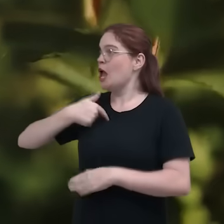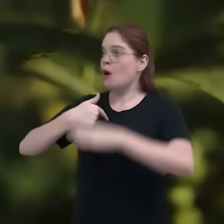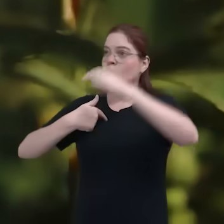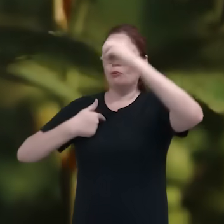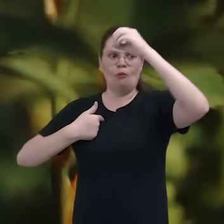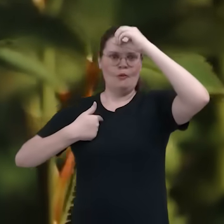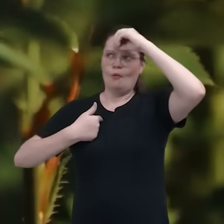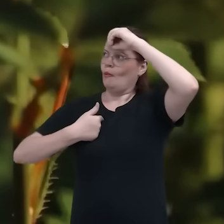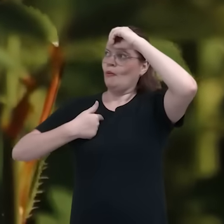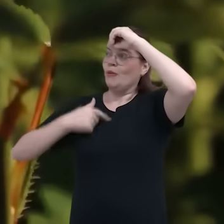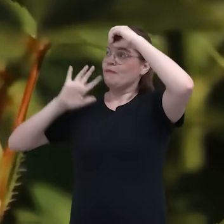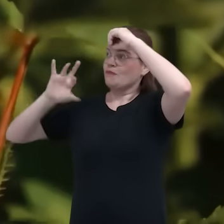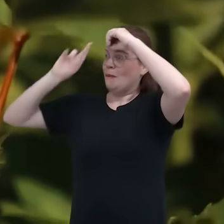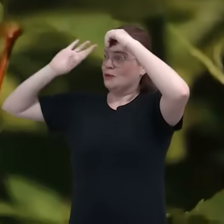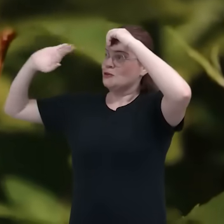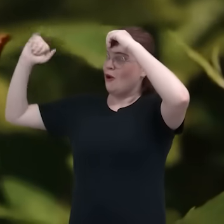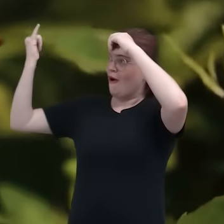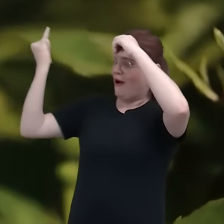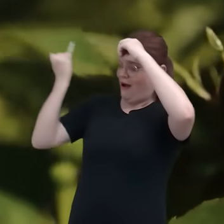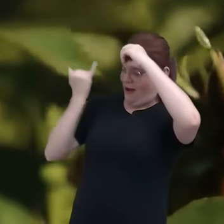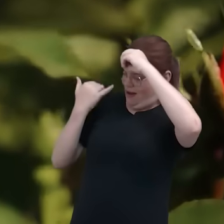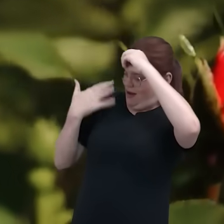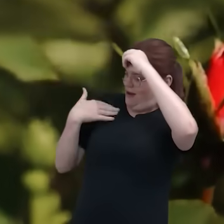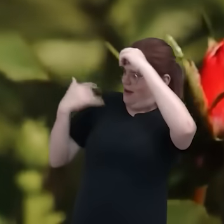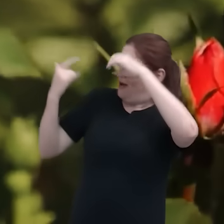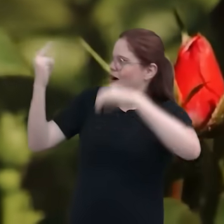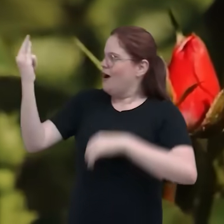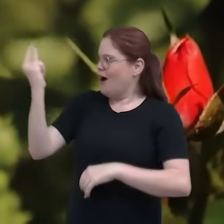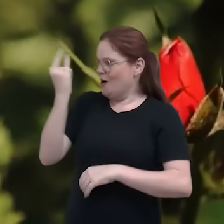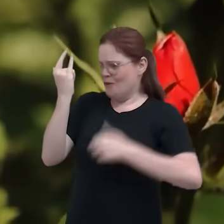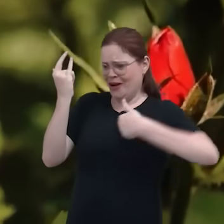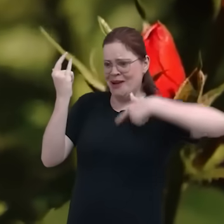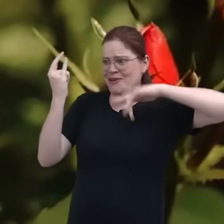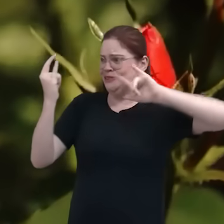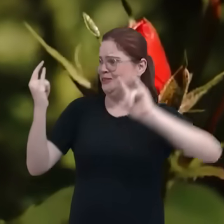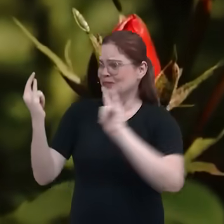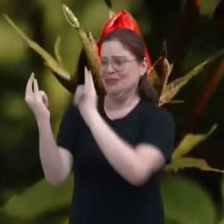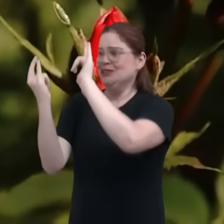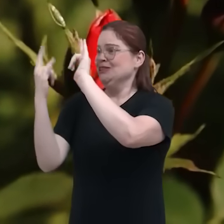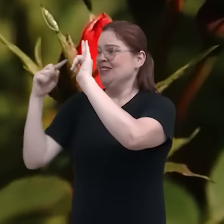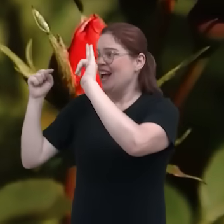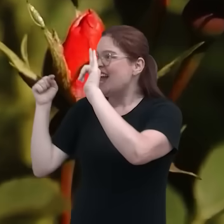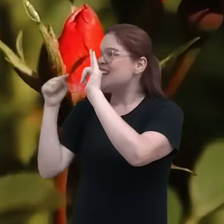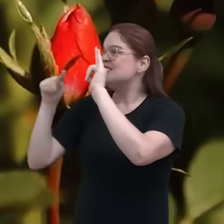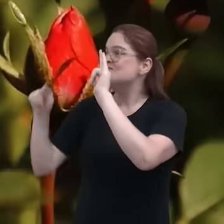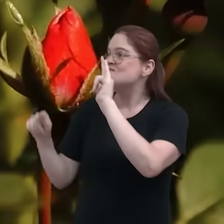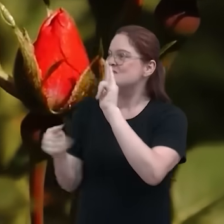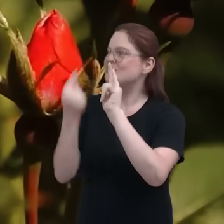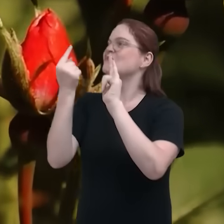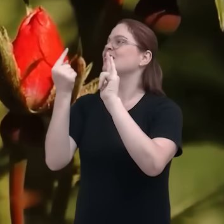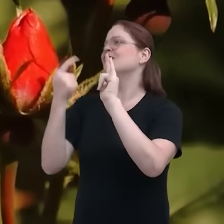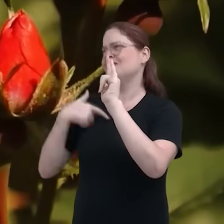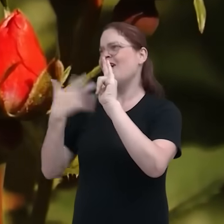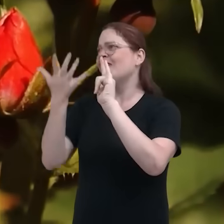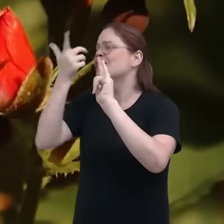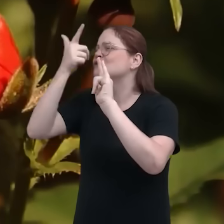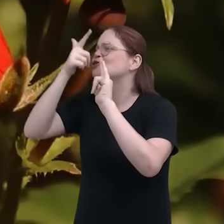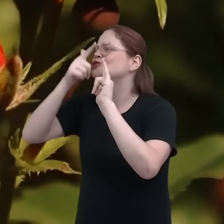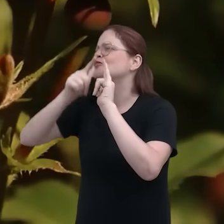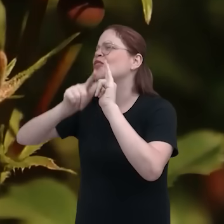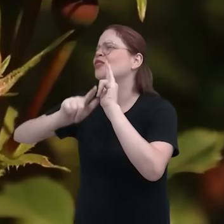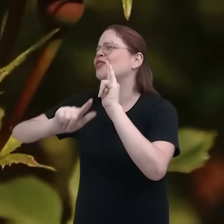espiritual, pra compreender o amor te amar, o amor que um